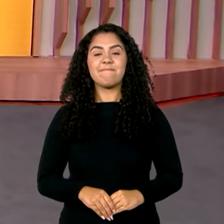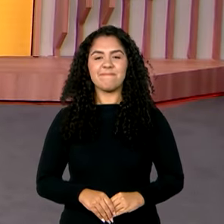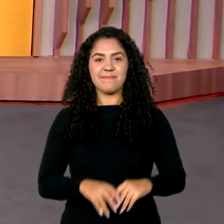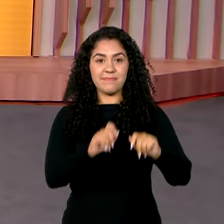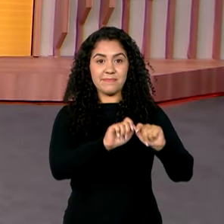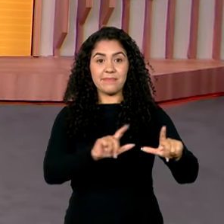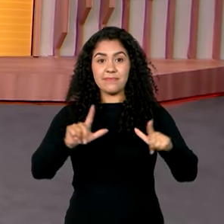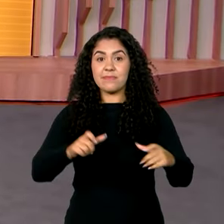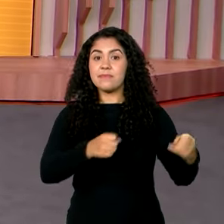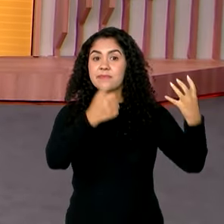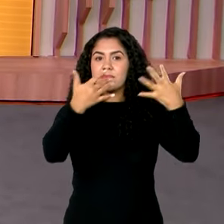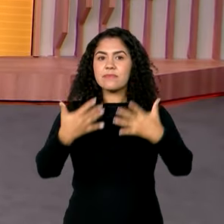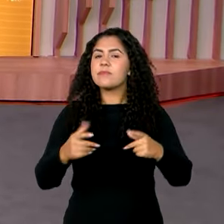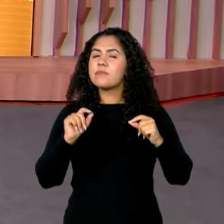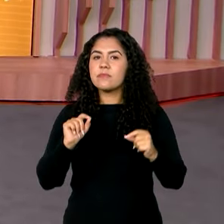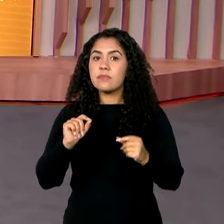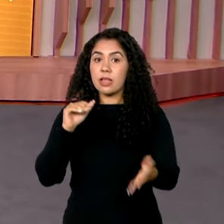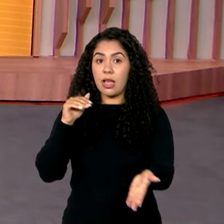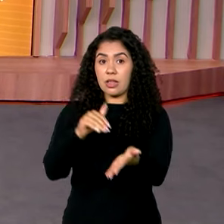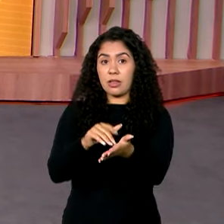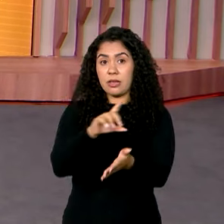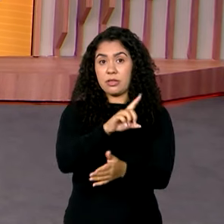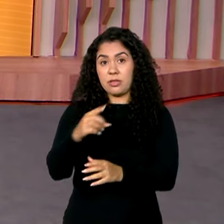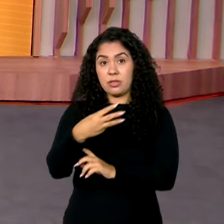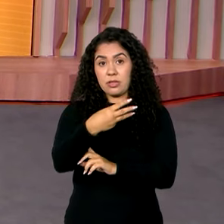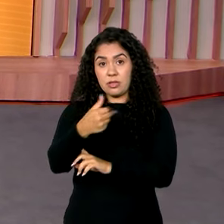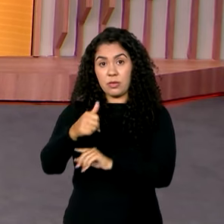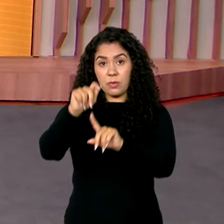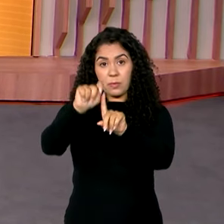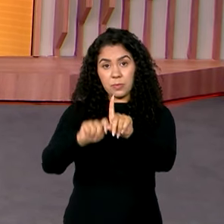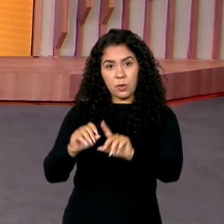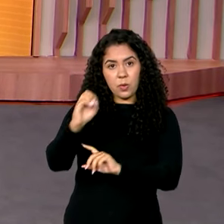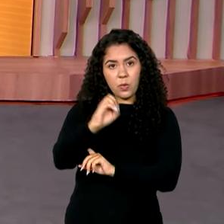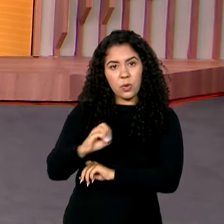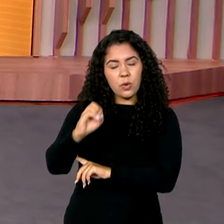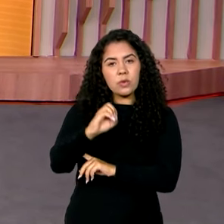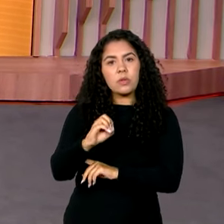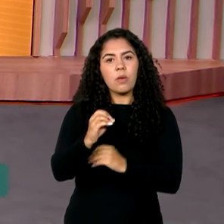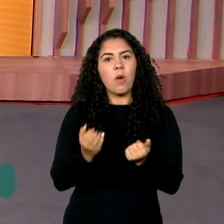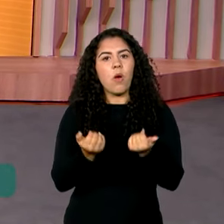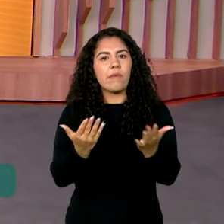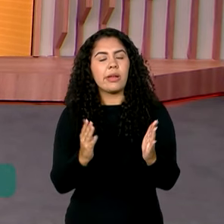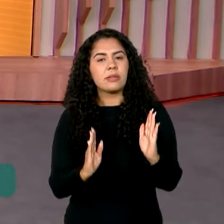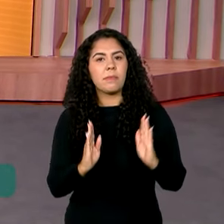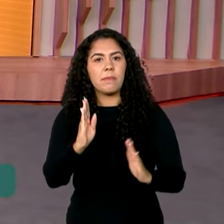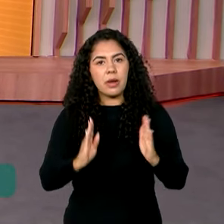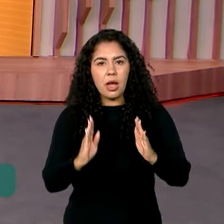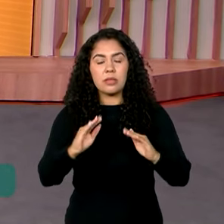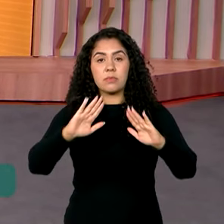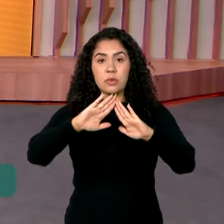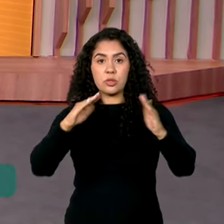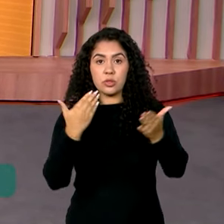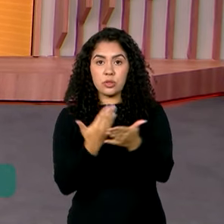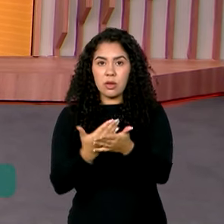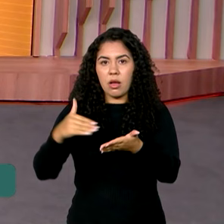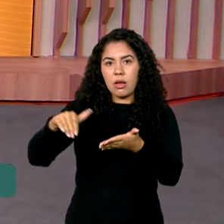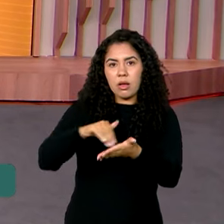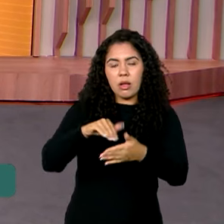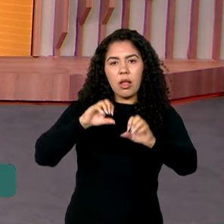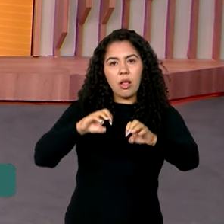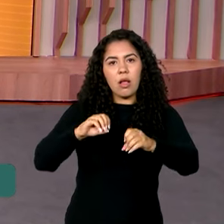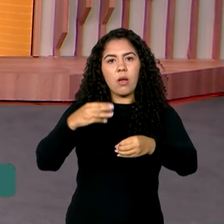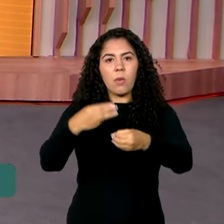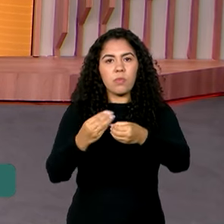Estamos de volta e olha, vai até 31 de outubro o prazo para as escolas das redes municipais e estaduais aderirem